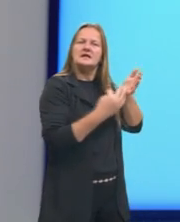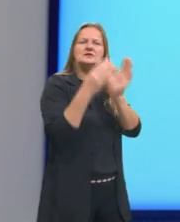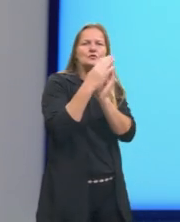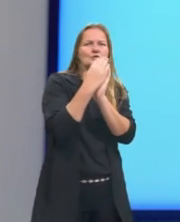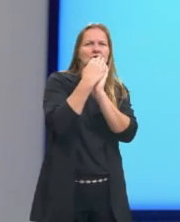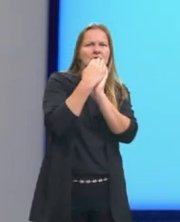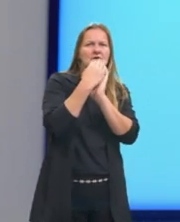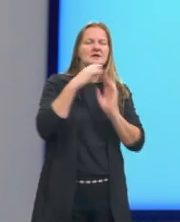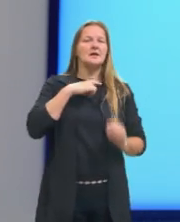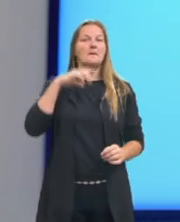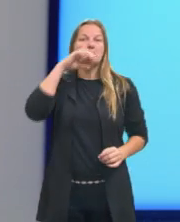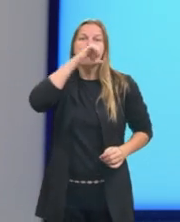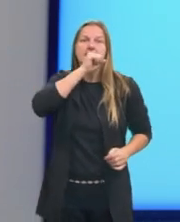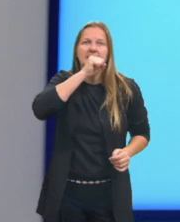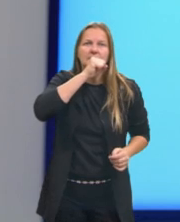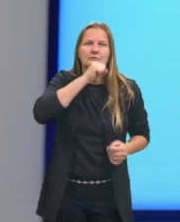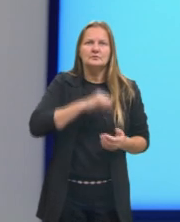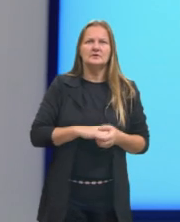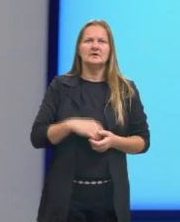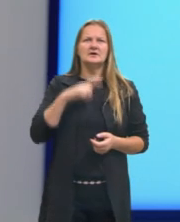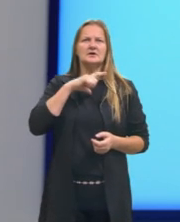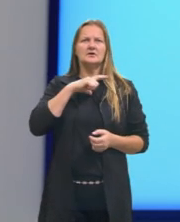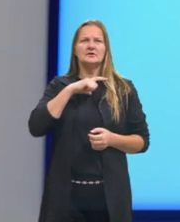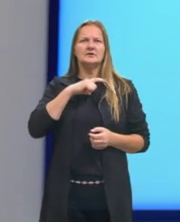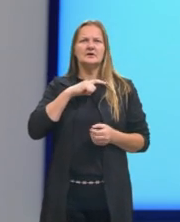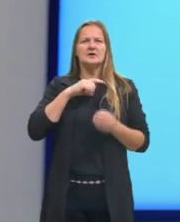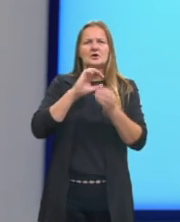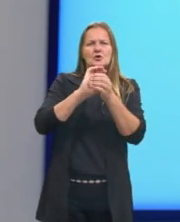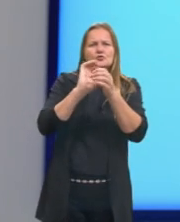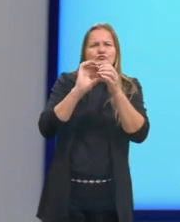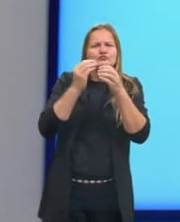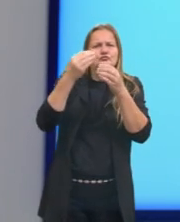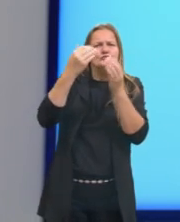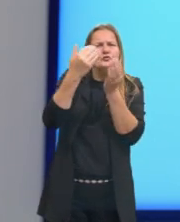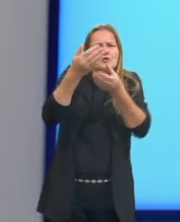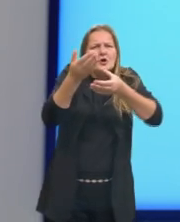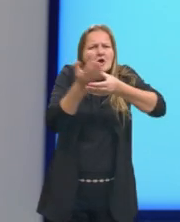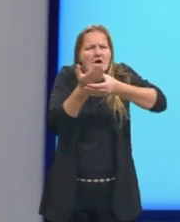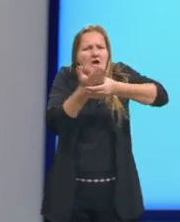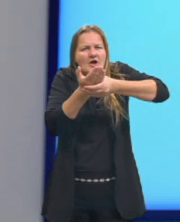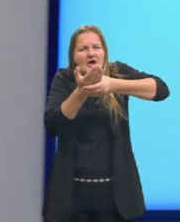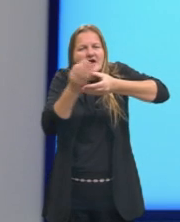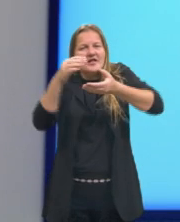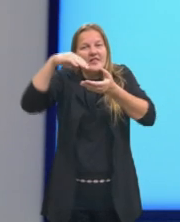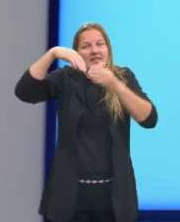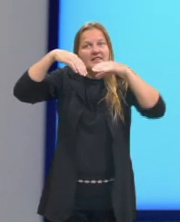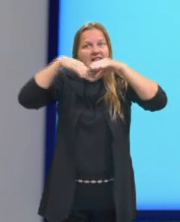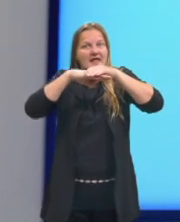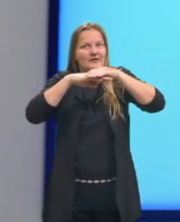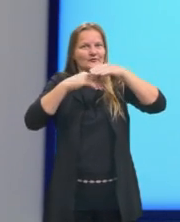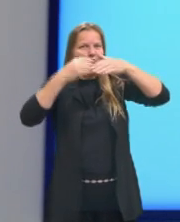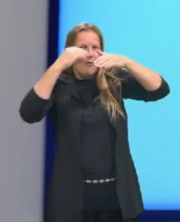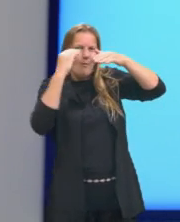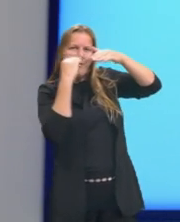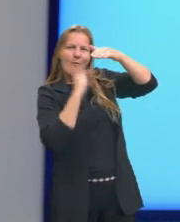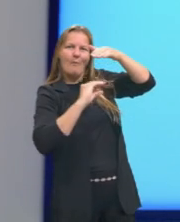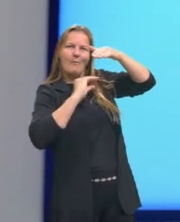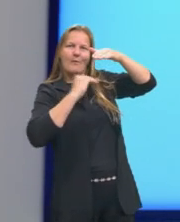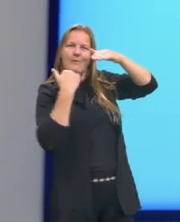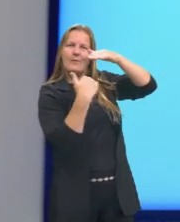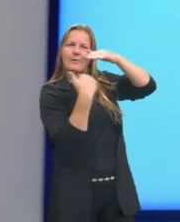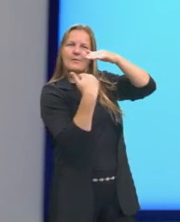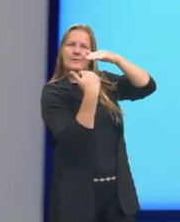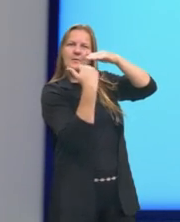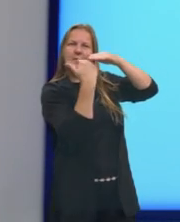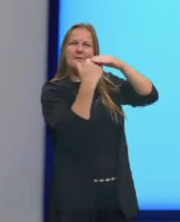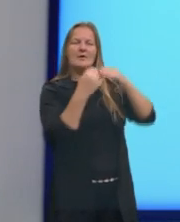sanduíche ele tem pão ele tem o recheio ele tem elementos diferentes dentro desse recheio e ele